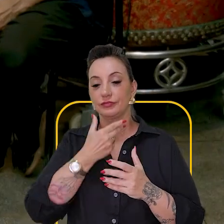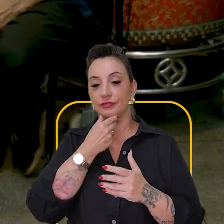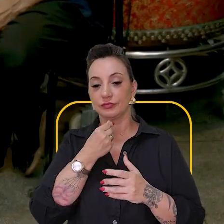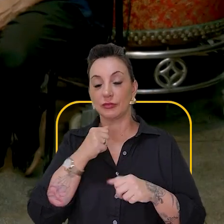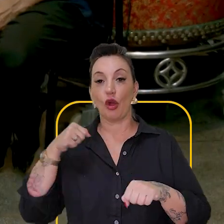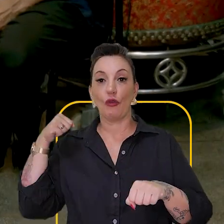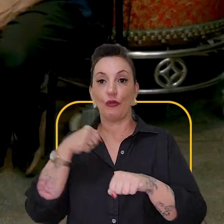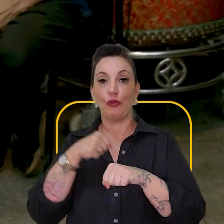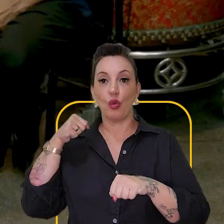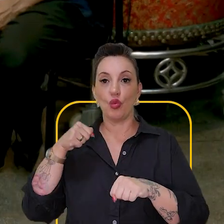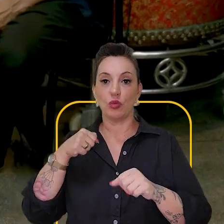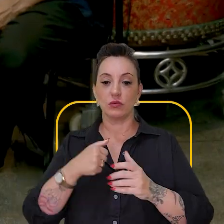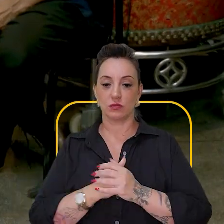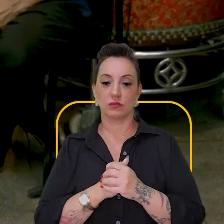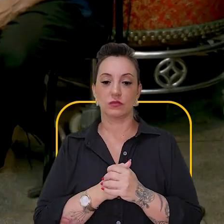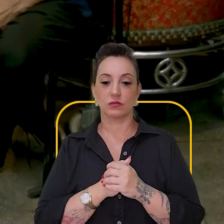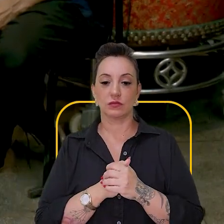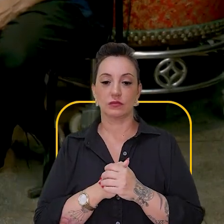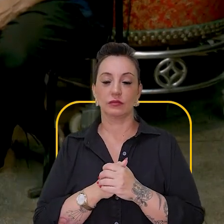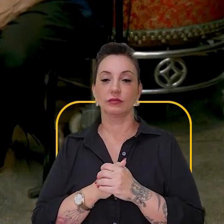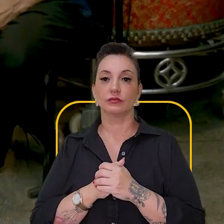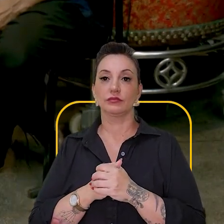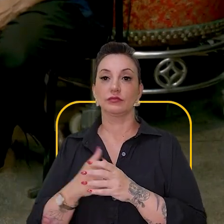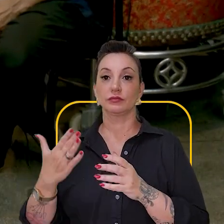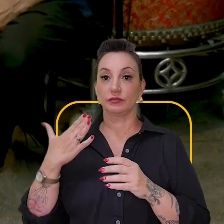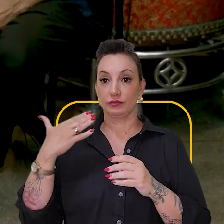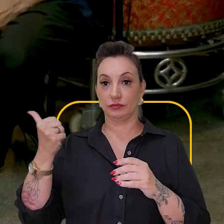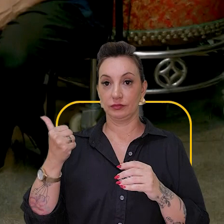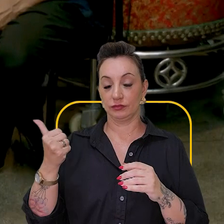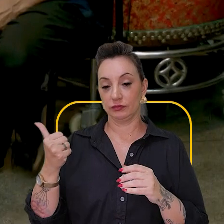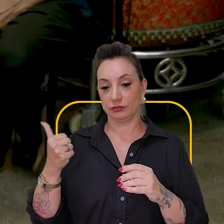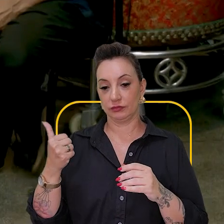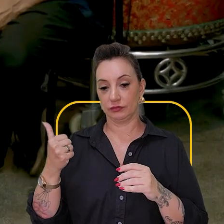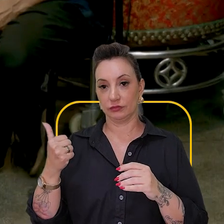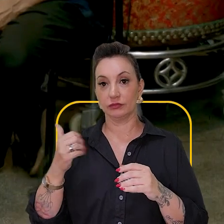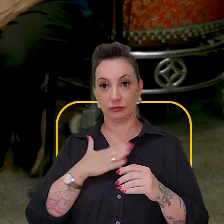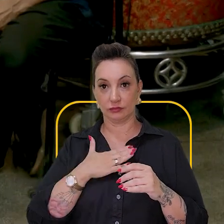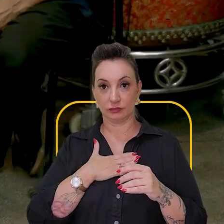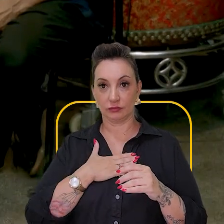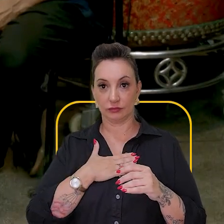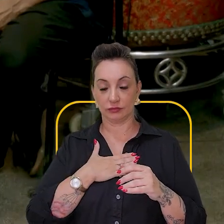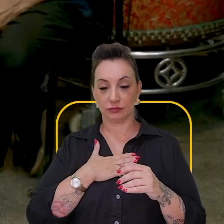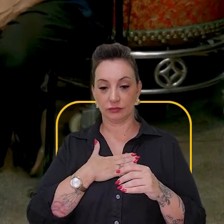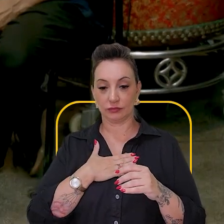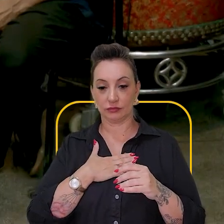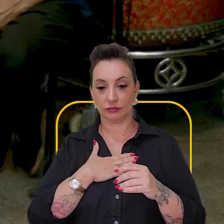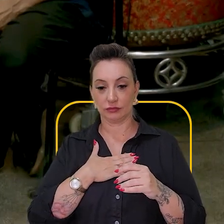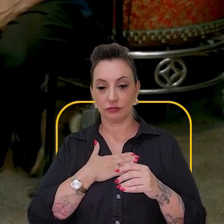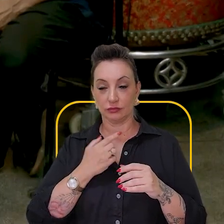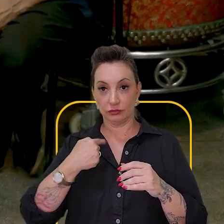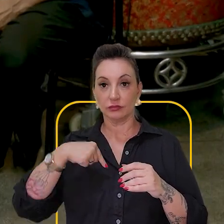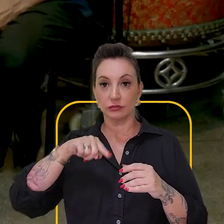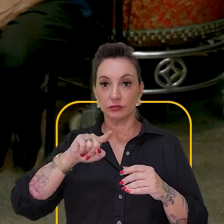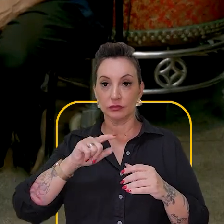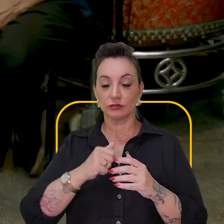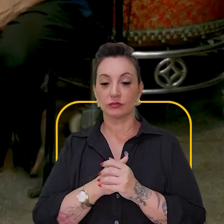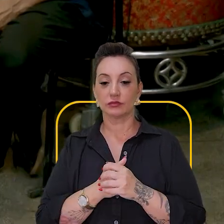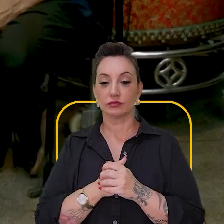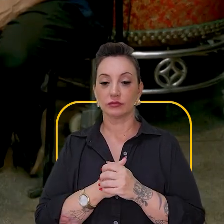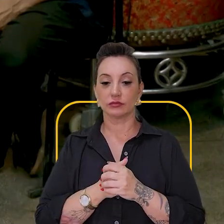um cara do full contact quando chamaram me chamaram para lutar eu